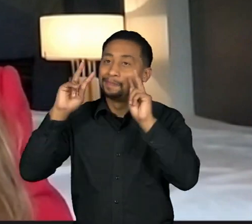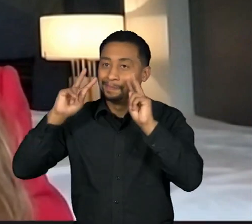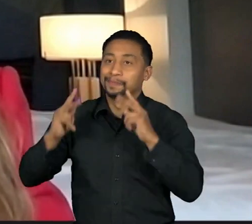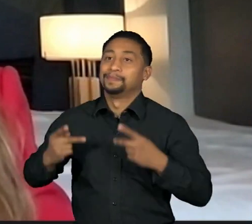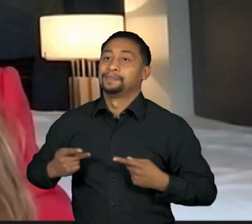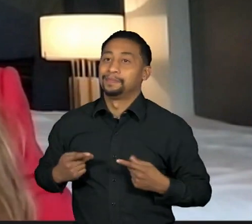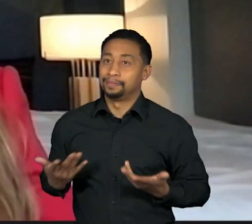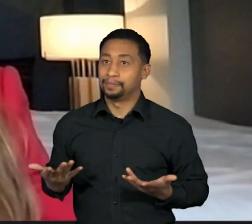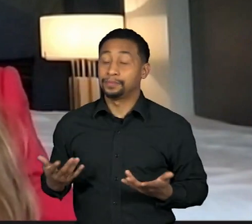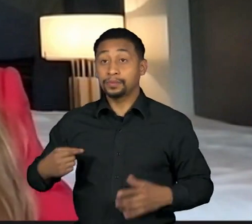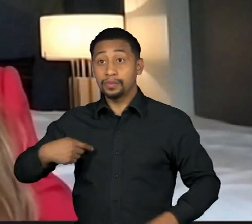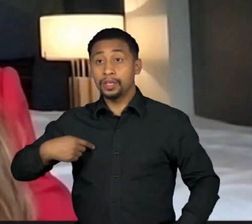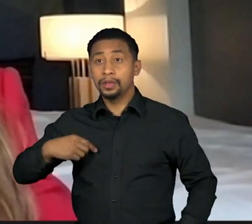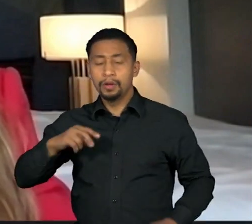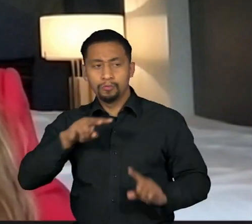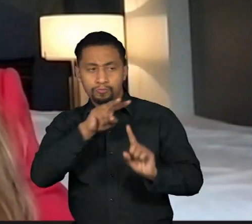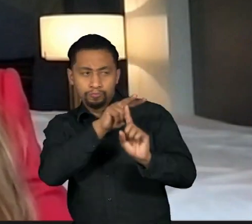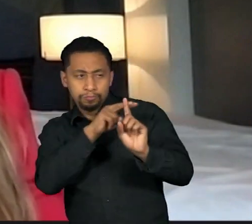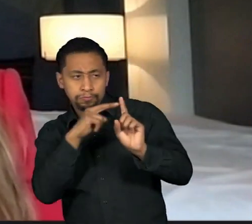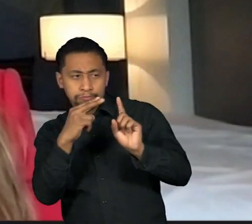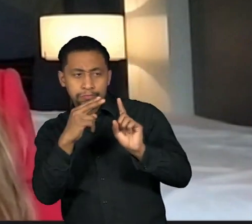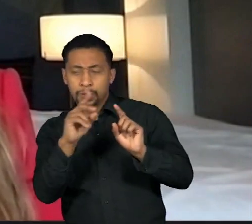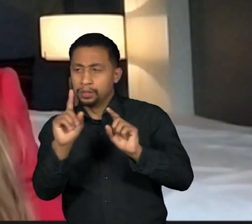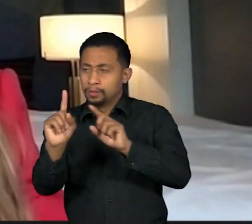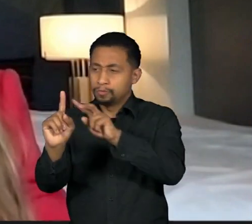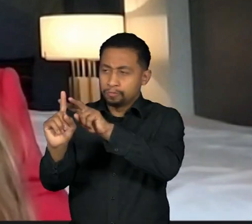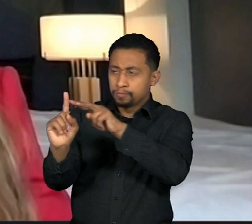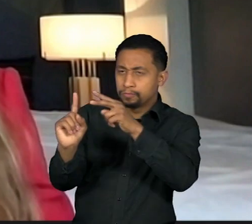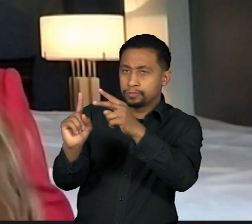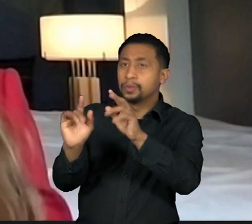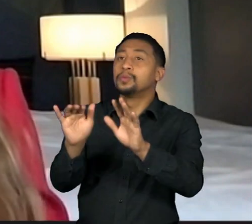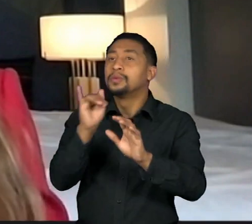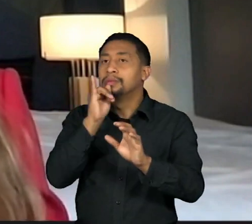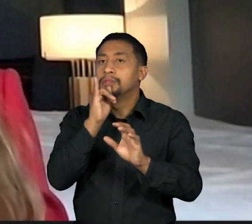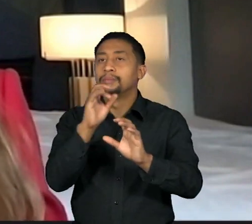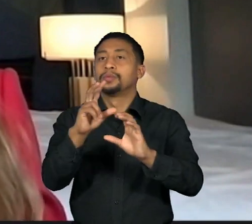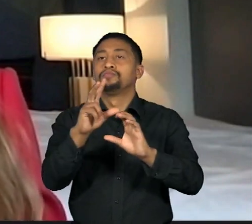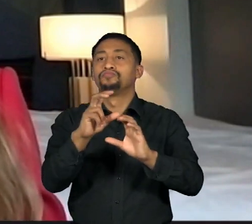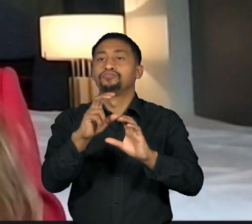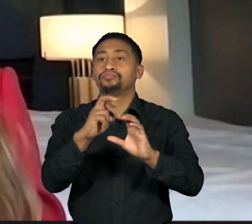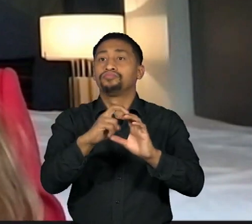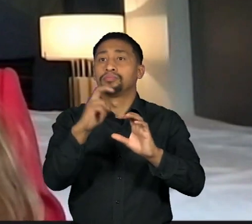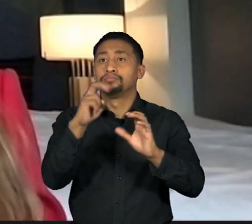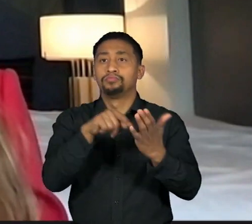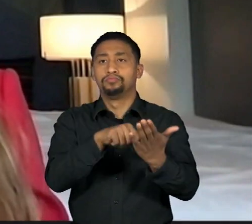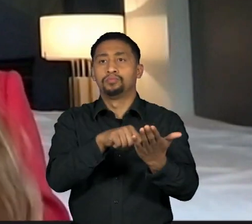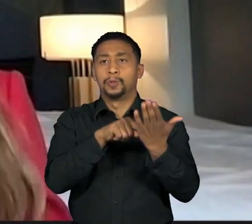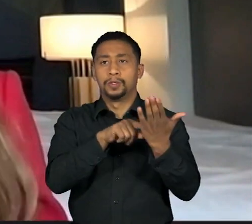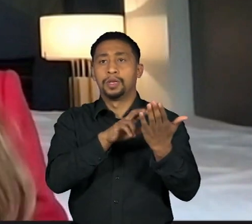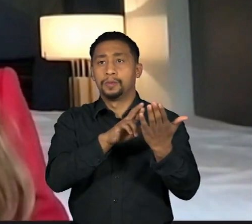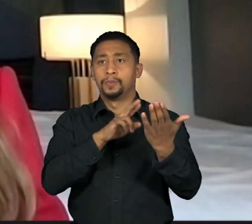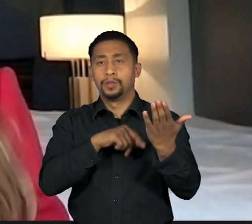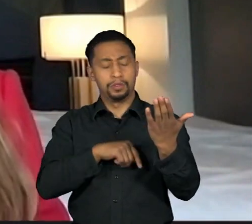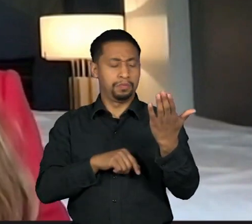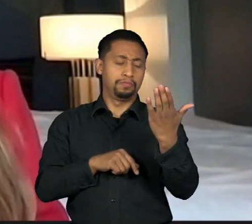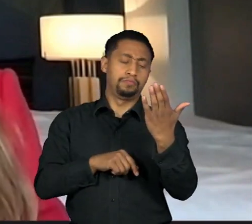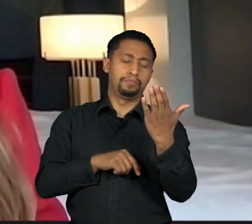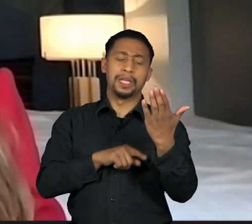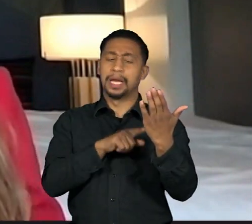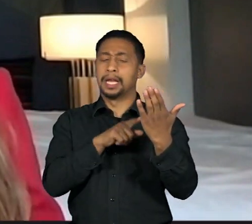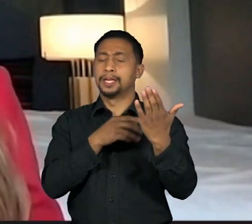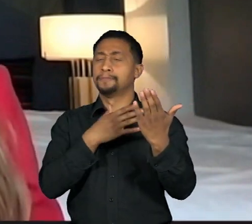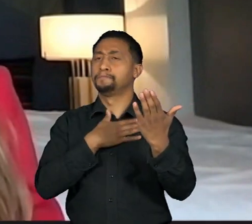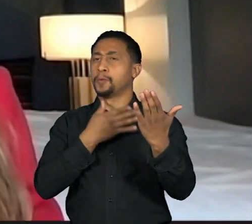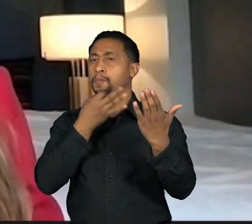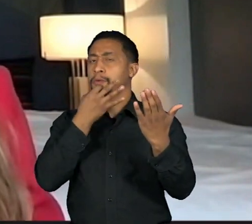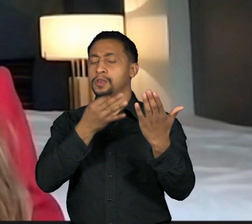Eu poder olhar para uma resposta do ChatGPT e ter uma visão crítica sobre aquela resposta, só